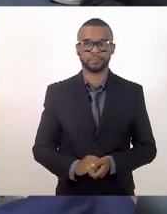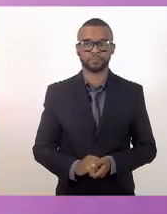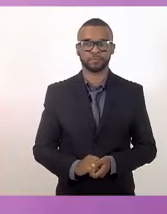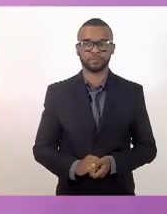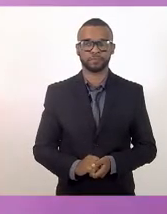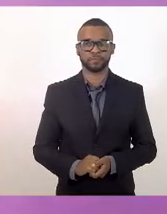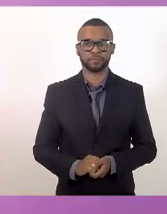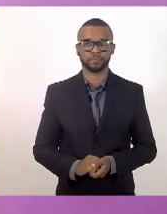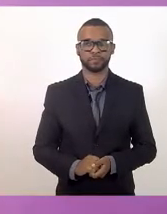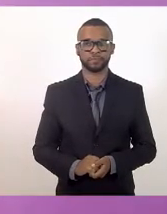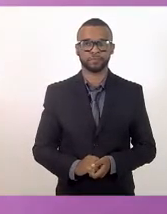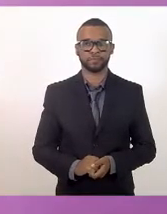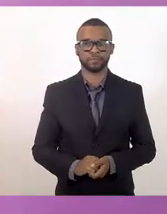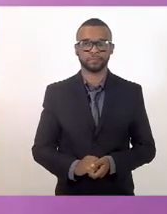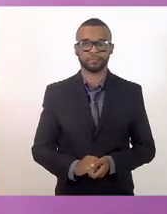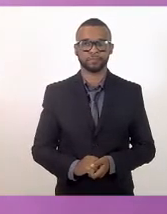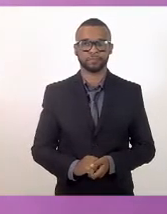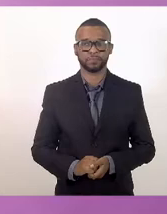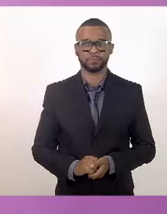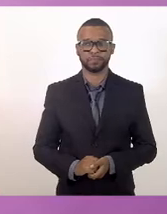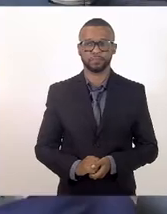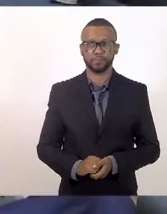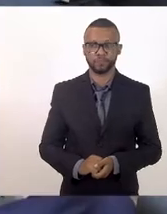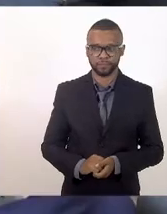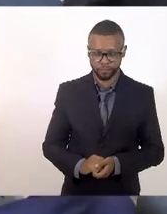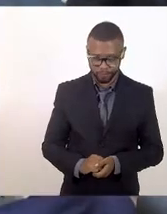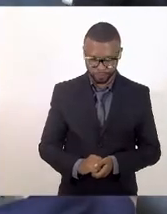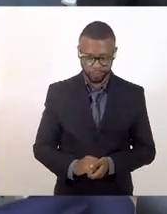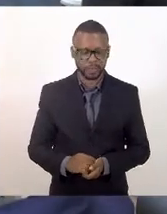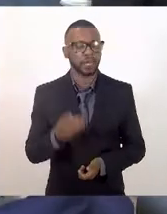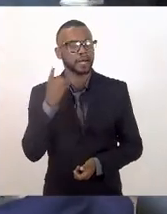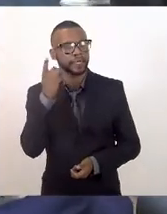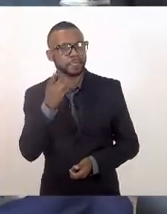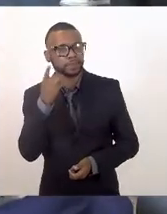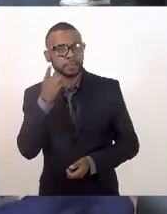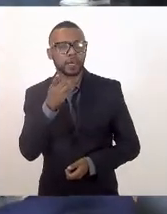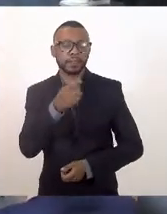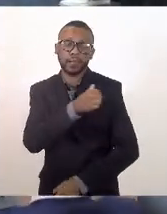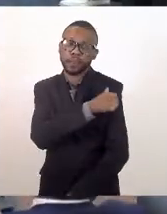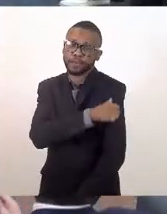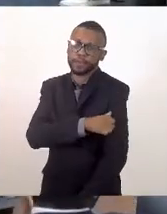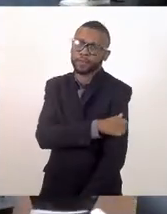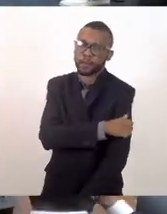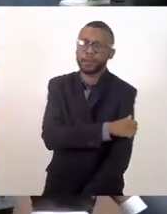Favorável com emendas. Deputada enfermeira.